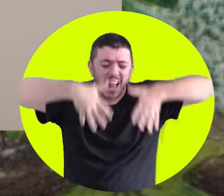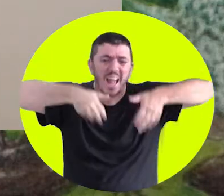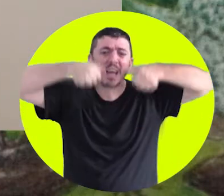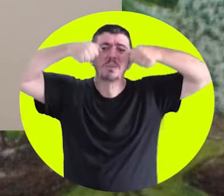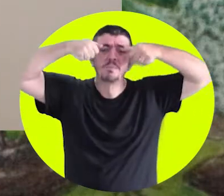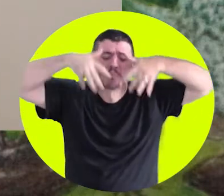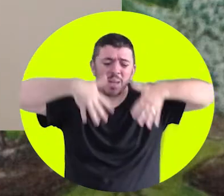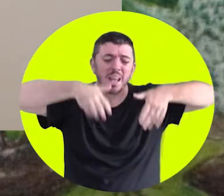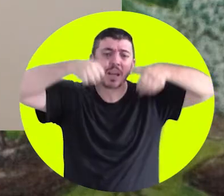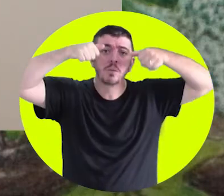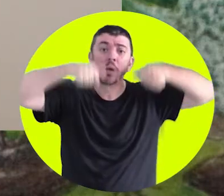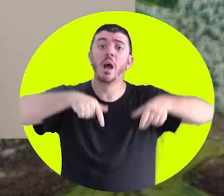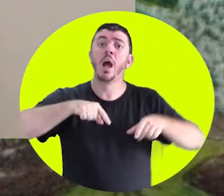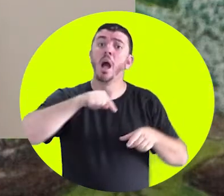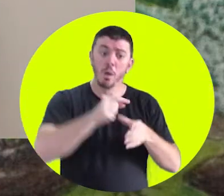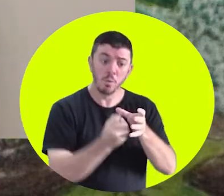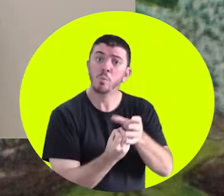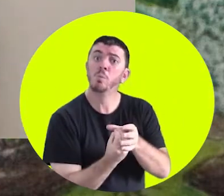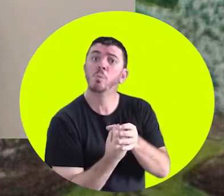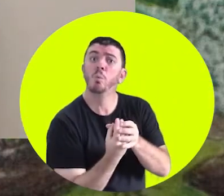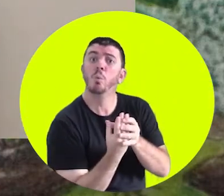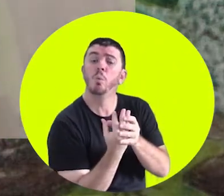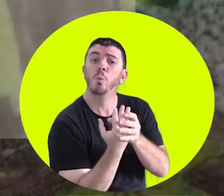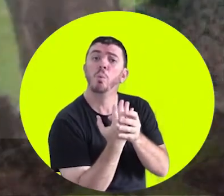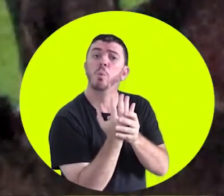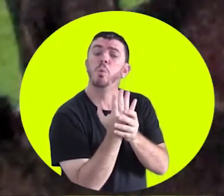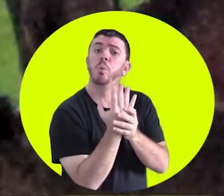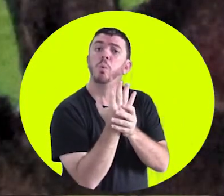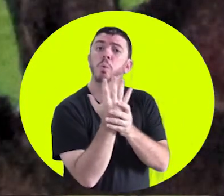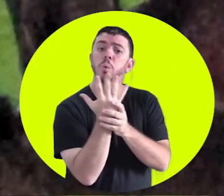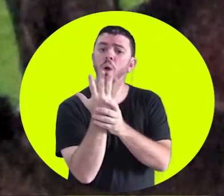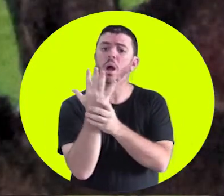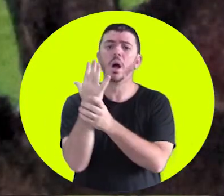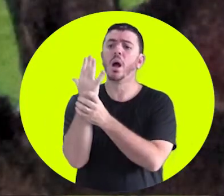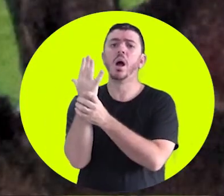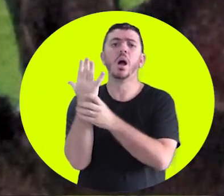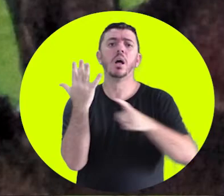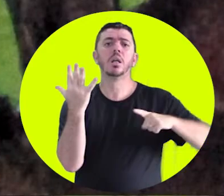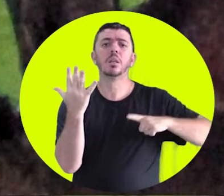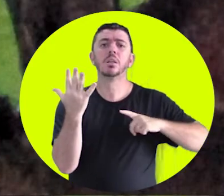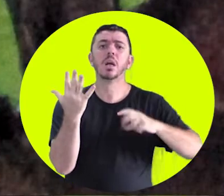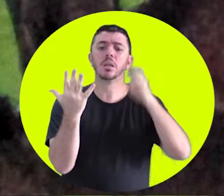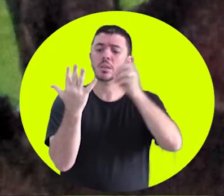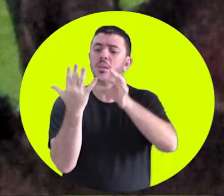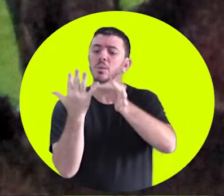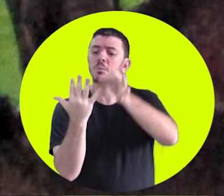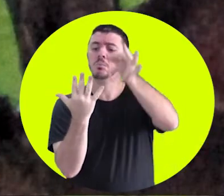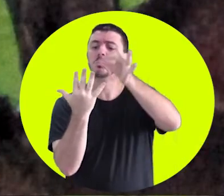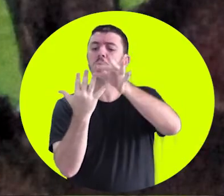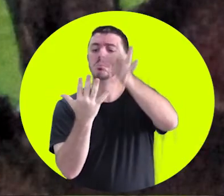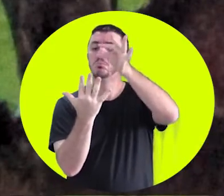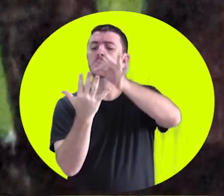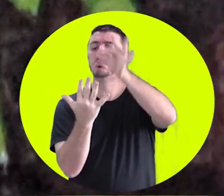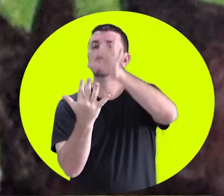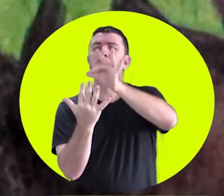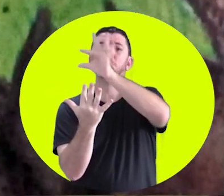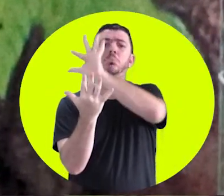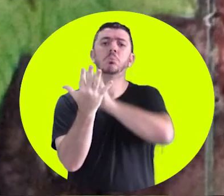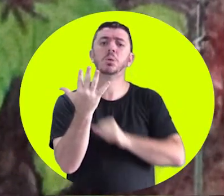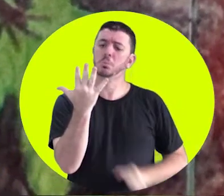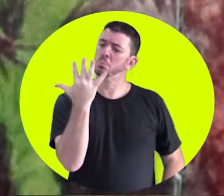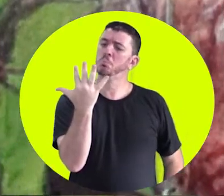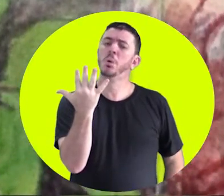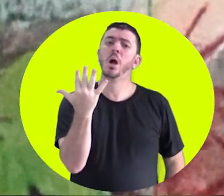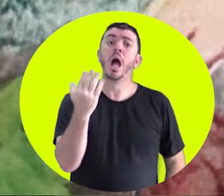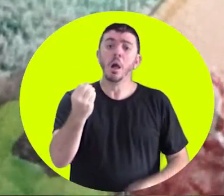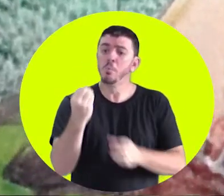Mani deixaram a planta forte. Algumas de suas folhas tinham 5 pontas, como os dedos de uma mão. Então,